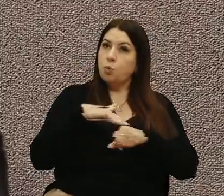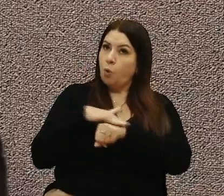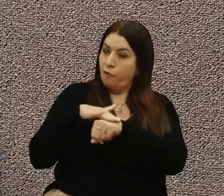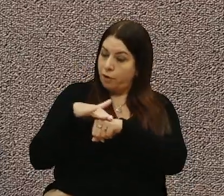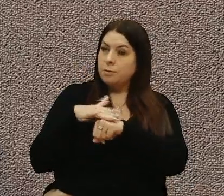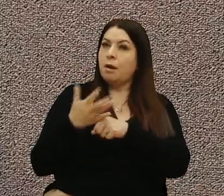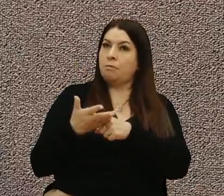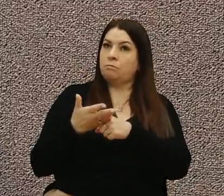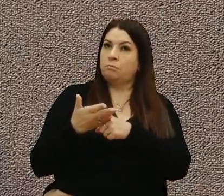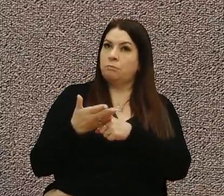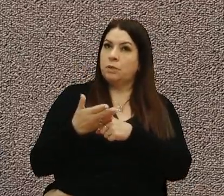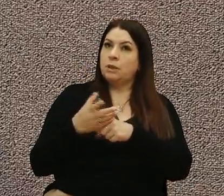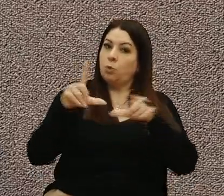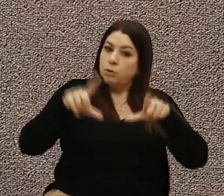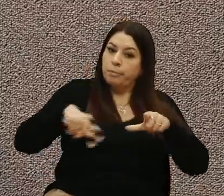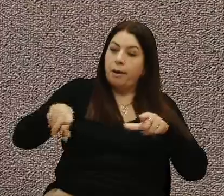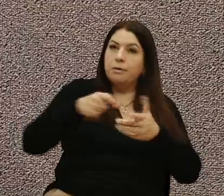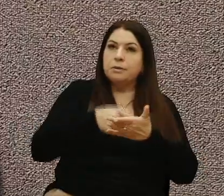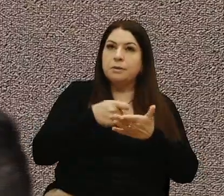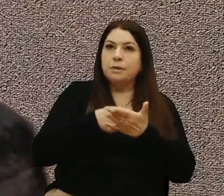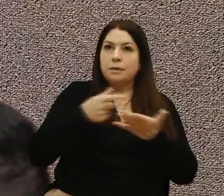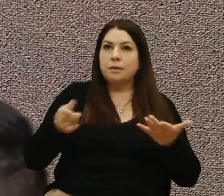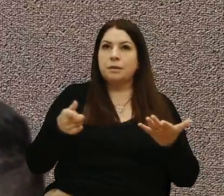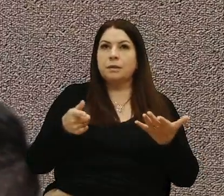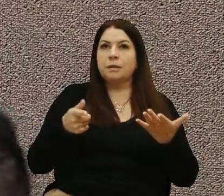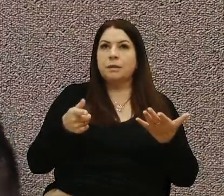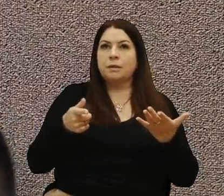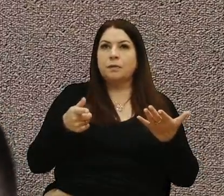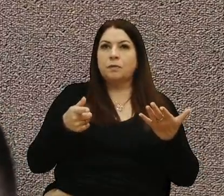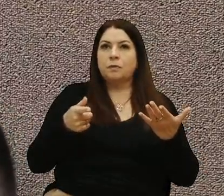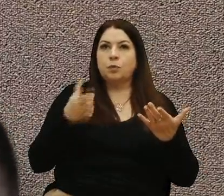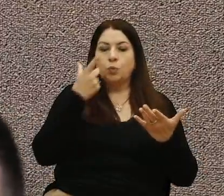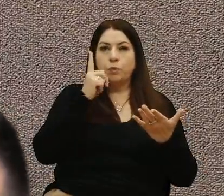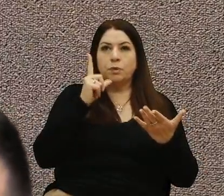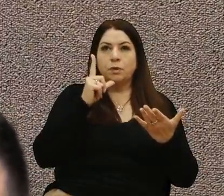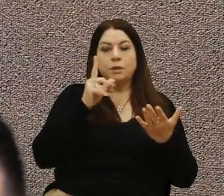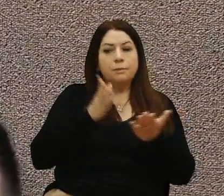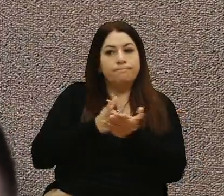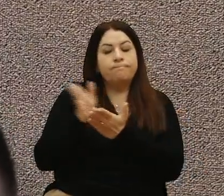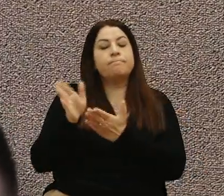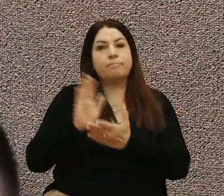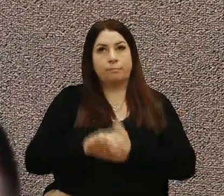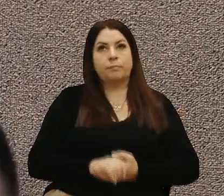conversar e dar um espaço e tentar a gente conseguir um norte.